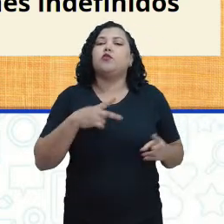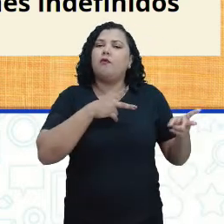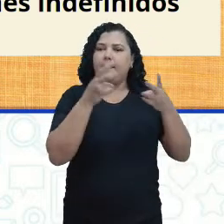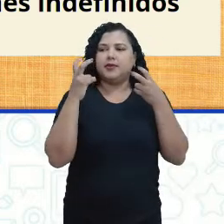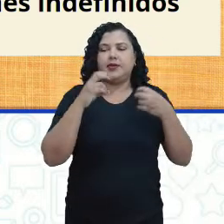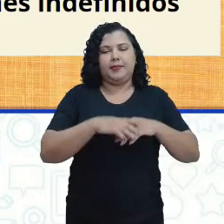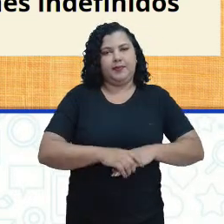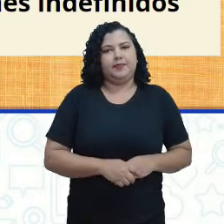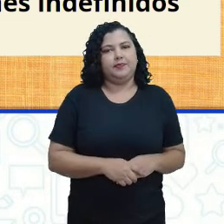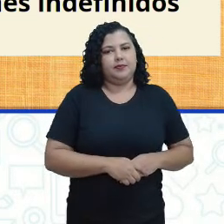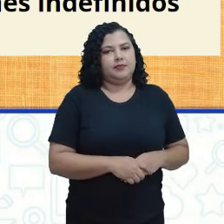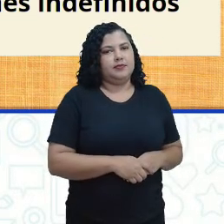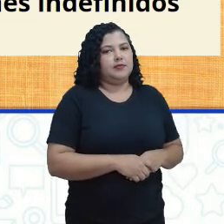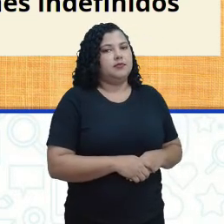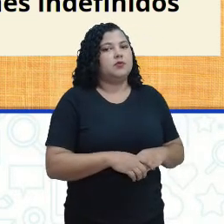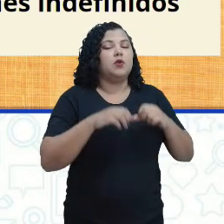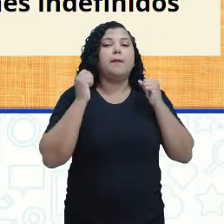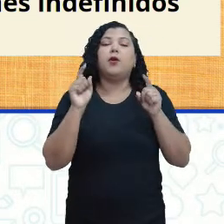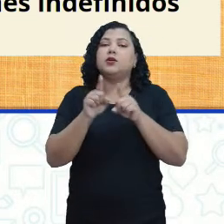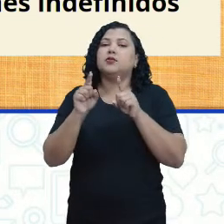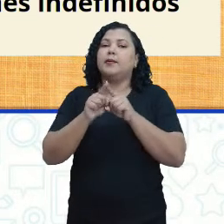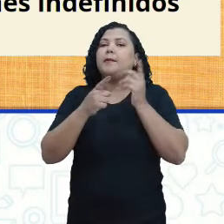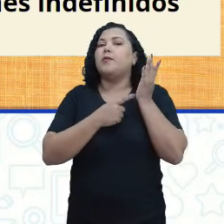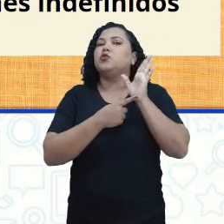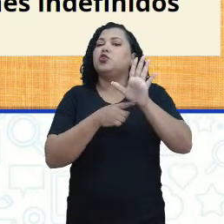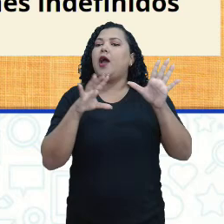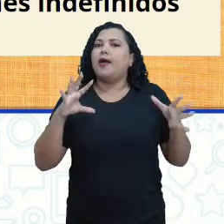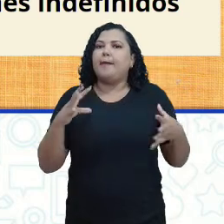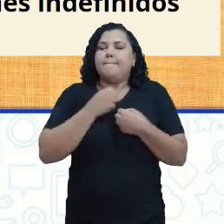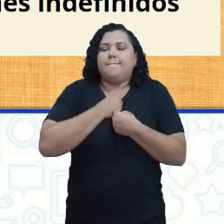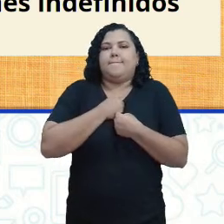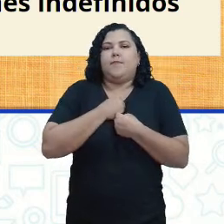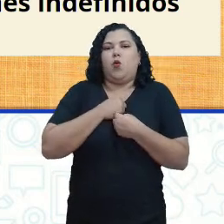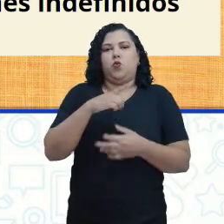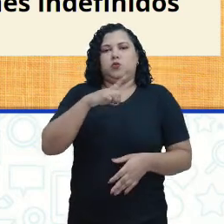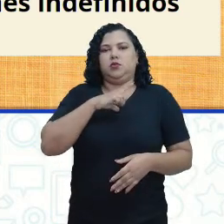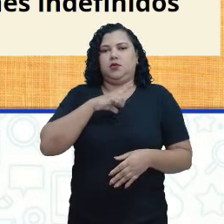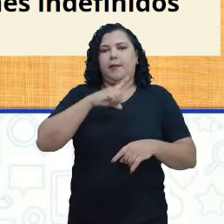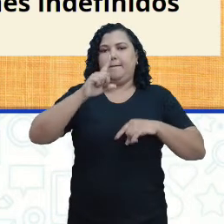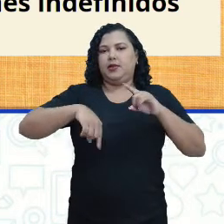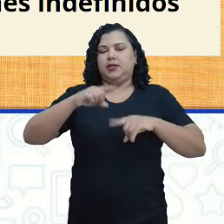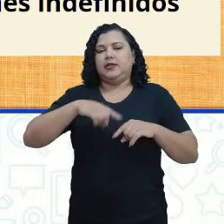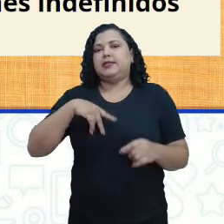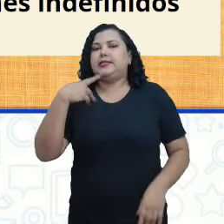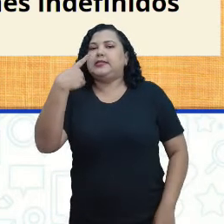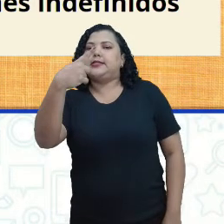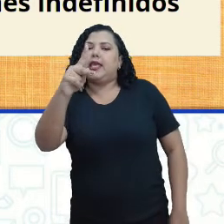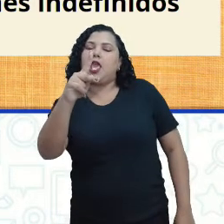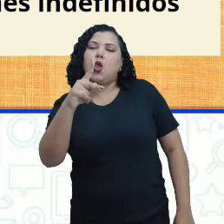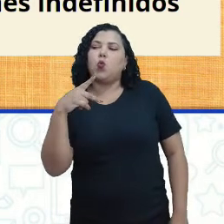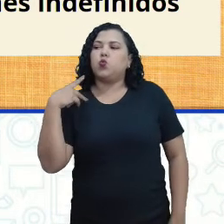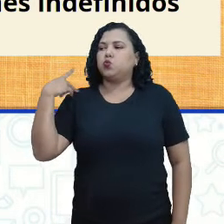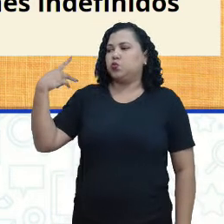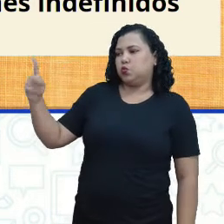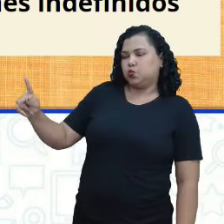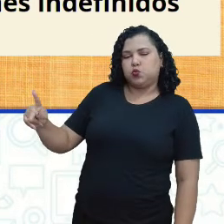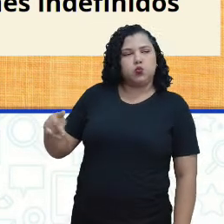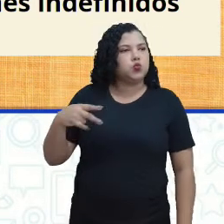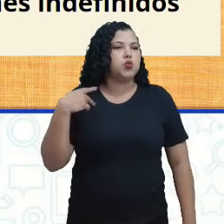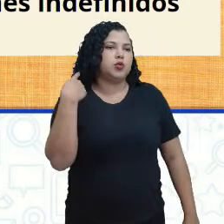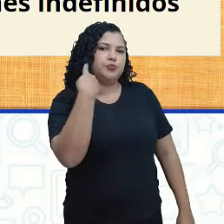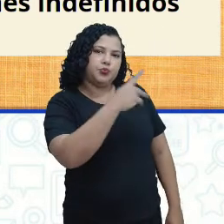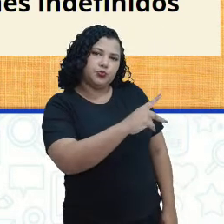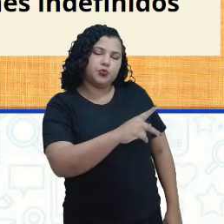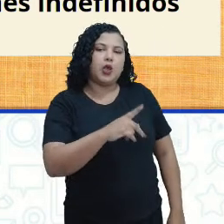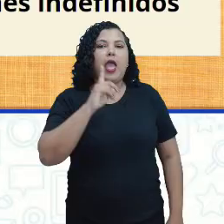ver. A gente pode também indicar a posse dos objetos. Então, seu e sua, seus e suas, teus e tuas, é